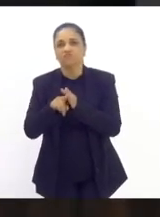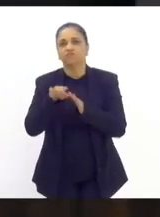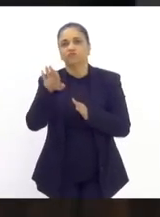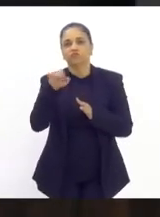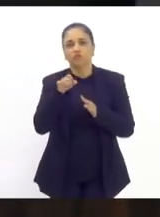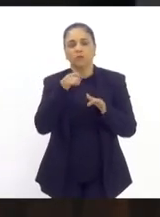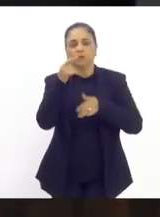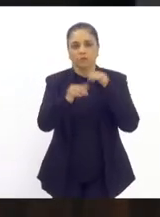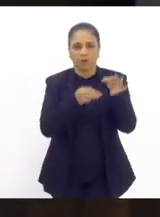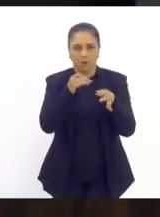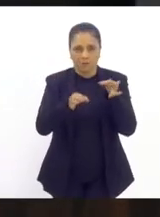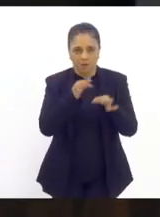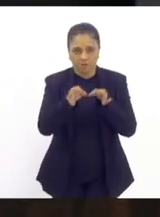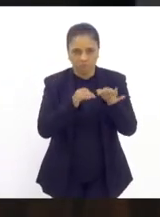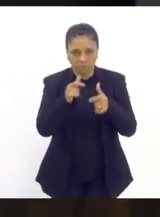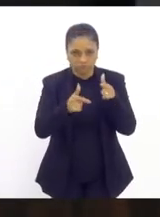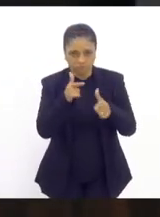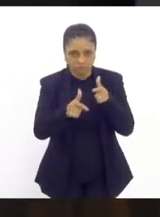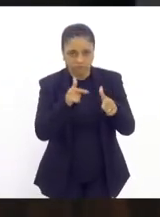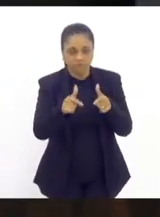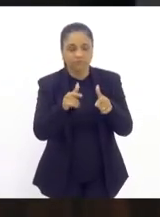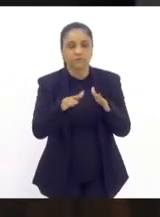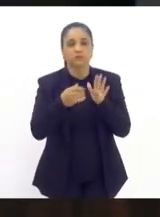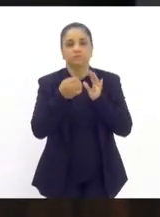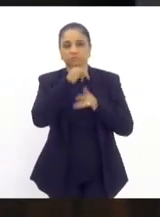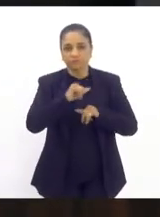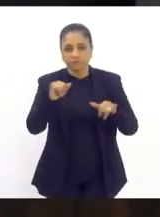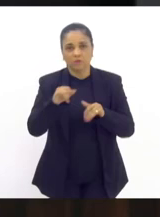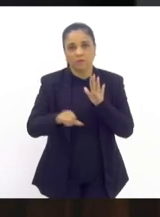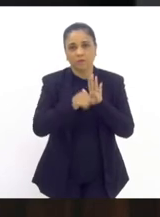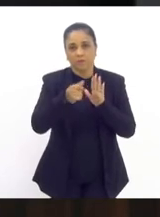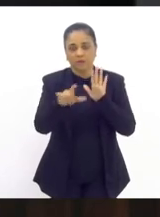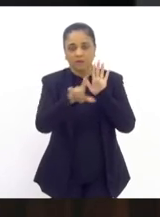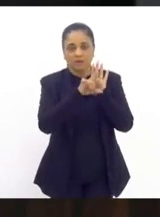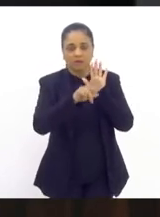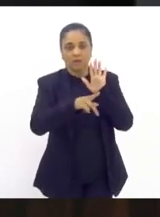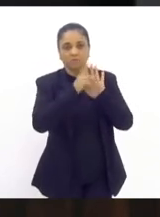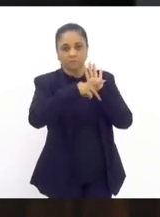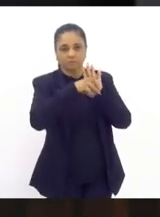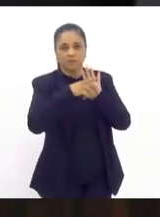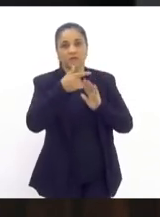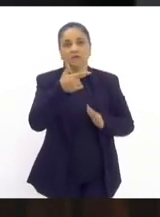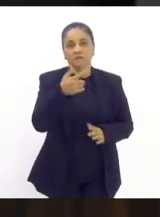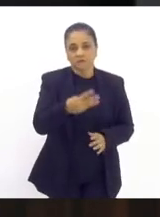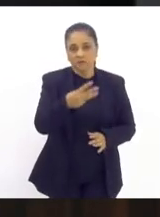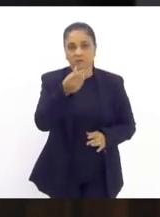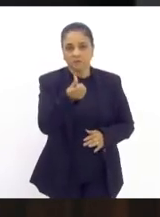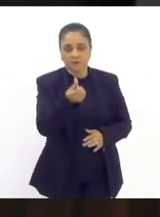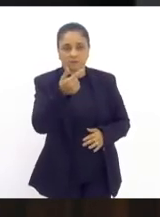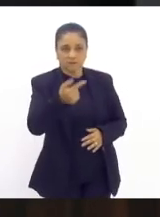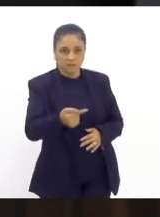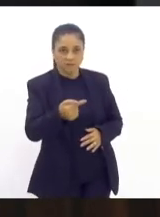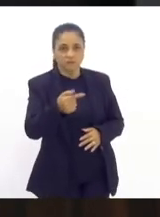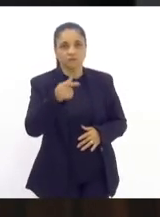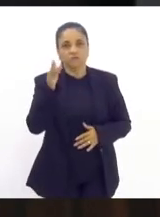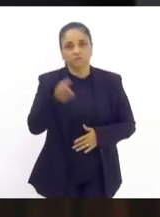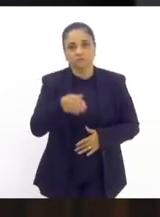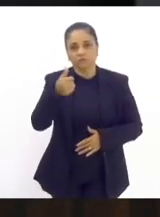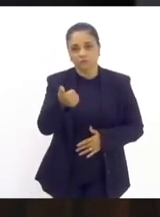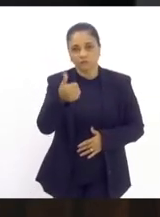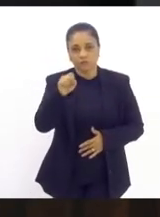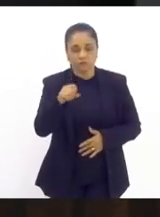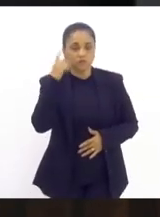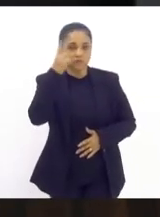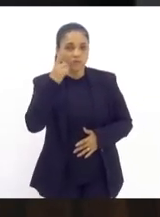ok anuncio em primeira discussão projeto de lei número 3767 2018 de autoria do deputado